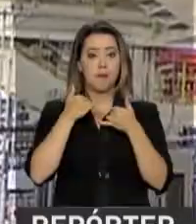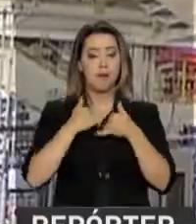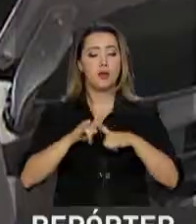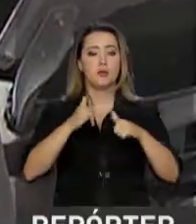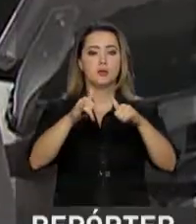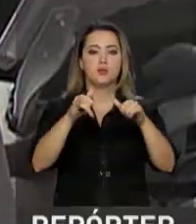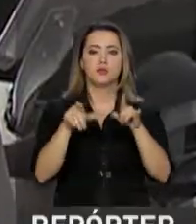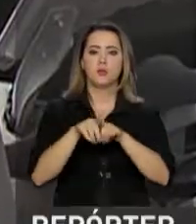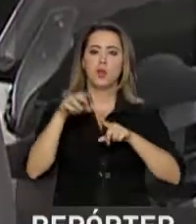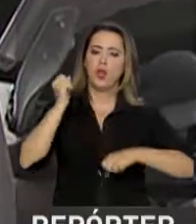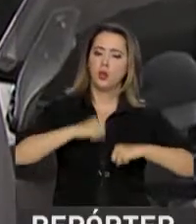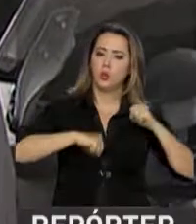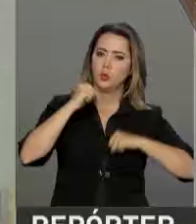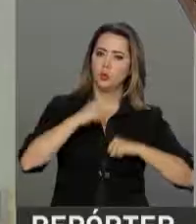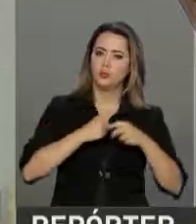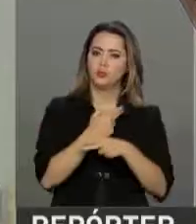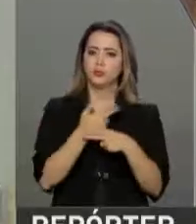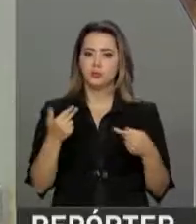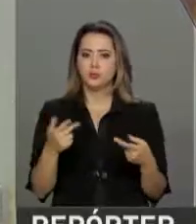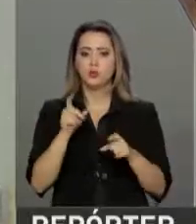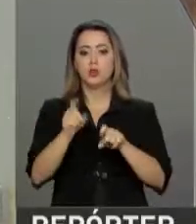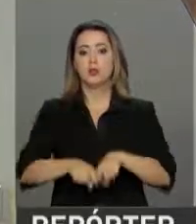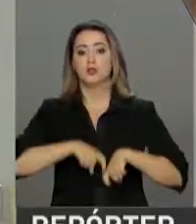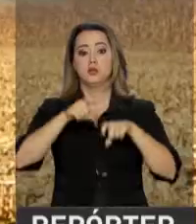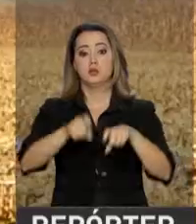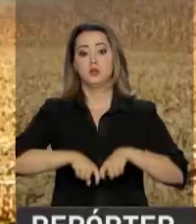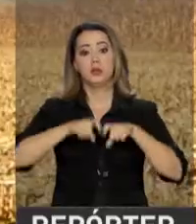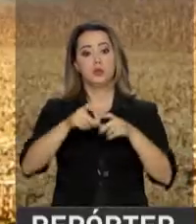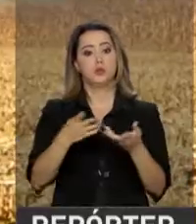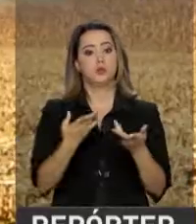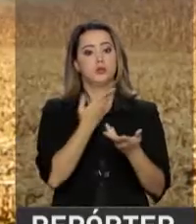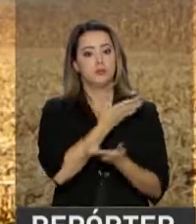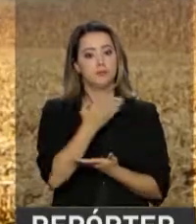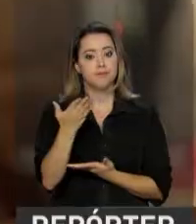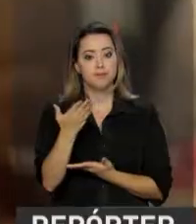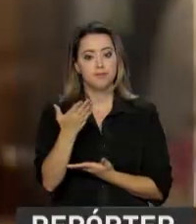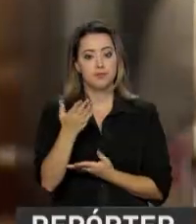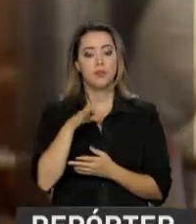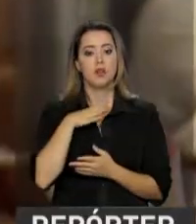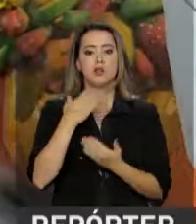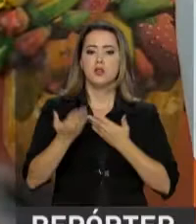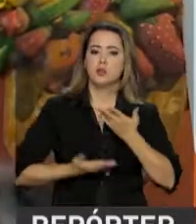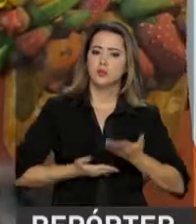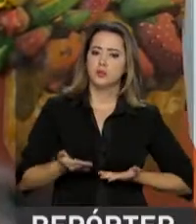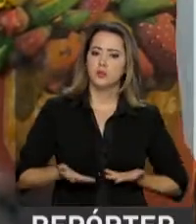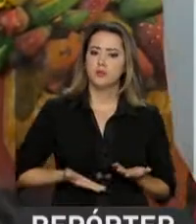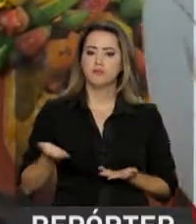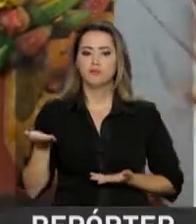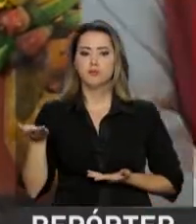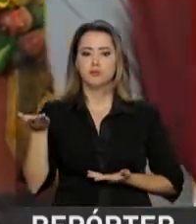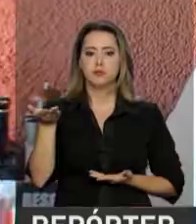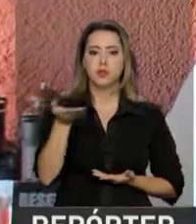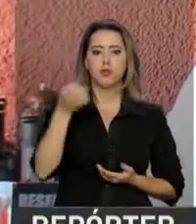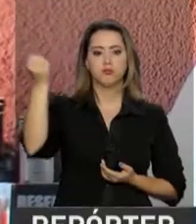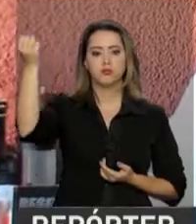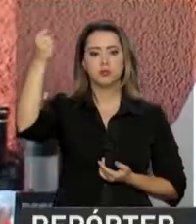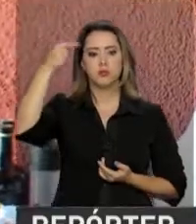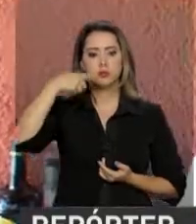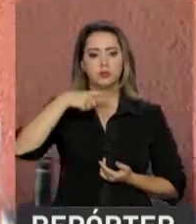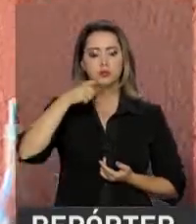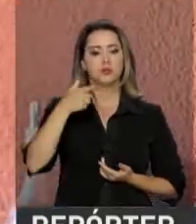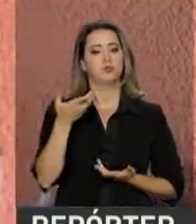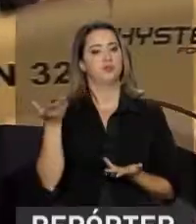movimentar as máquinas a agricultura para dinamizar a colheita e os serviços para iluminar bares e